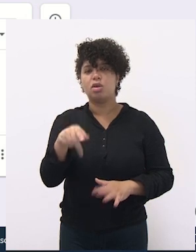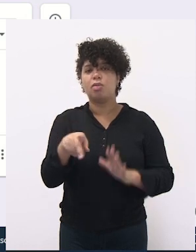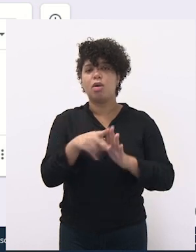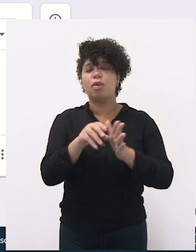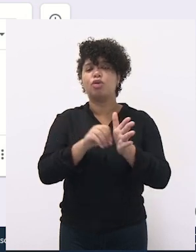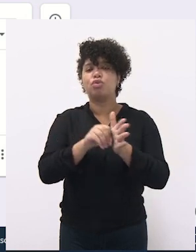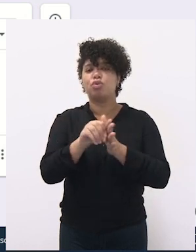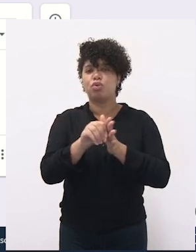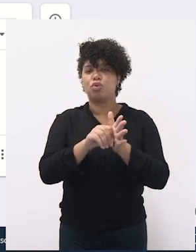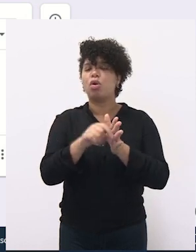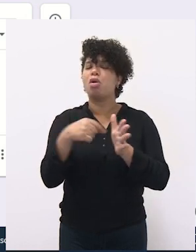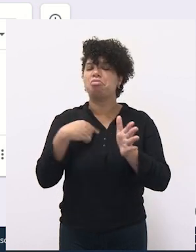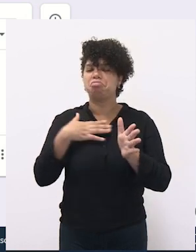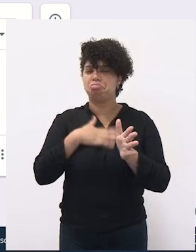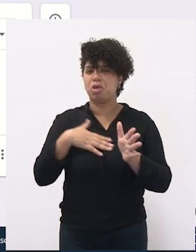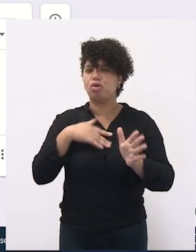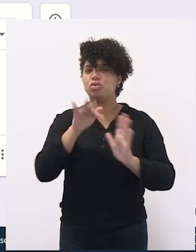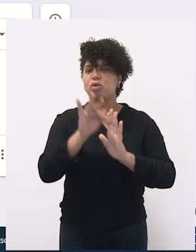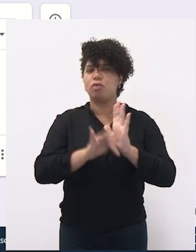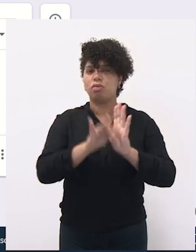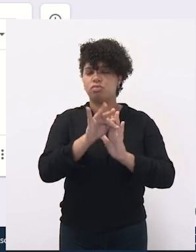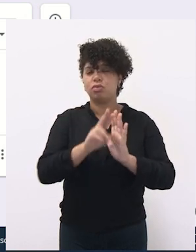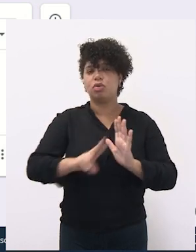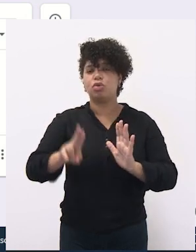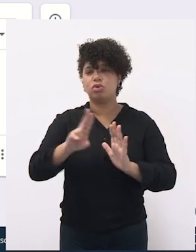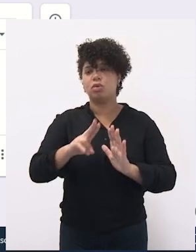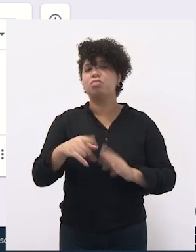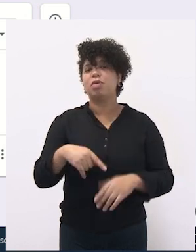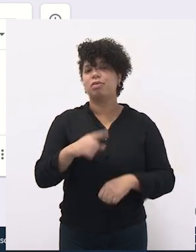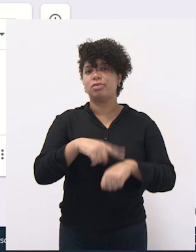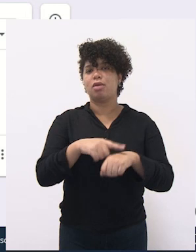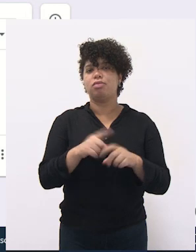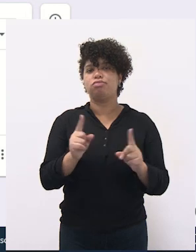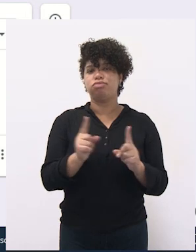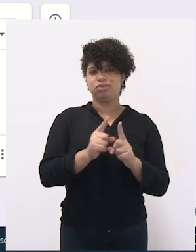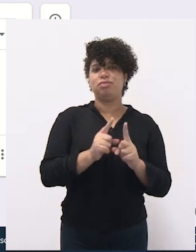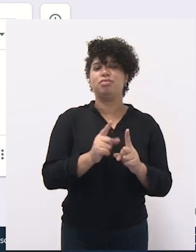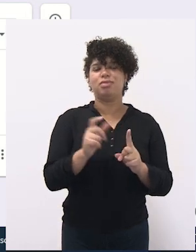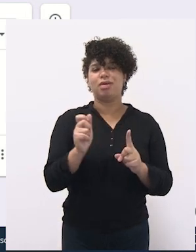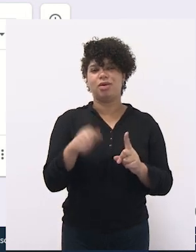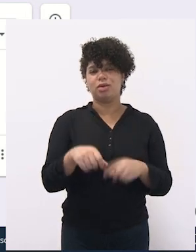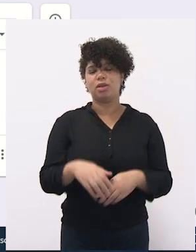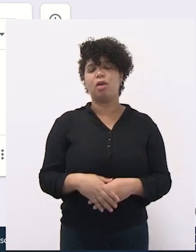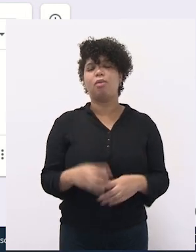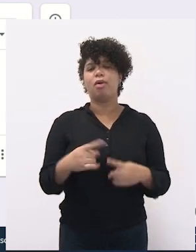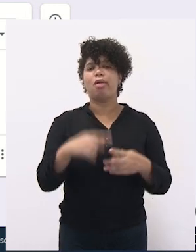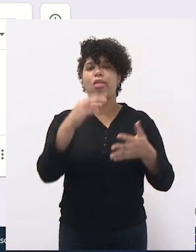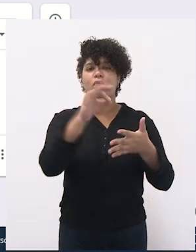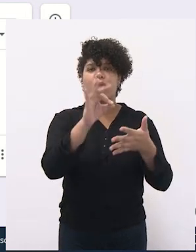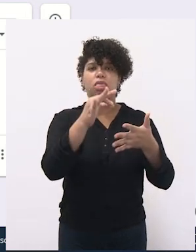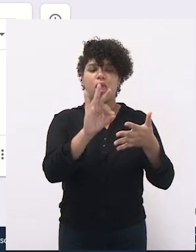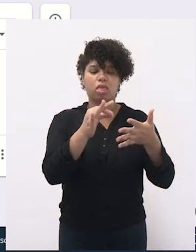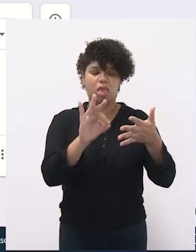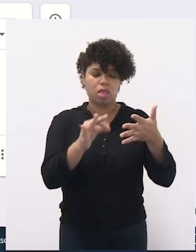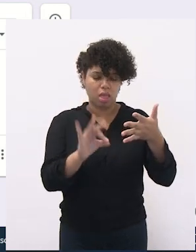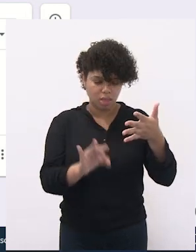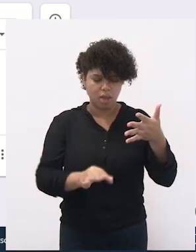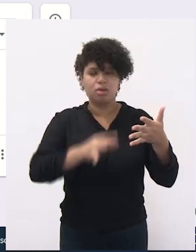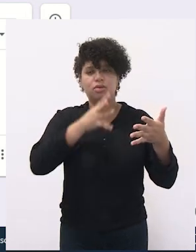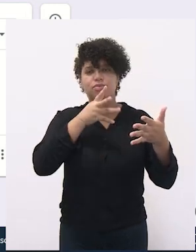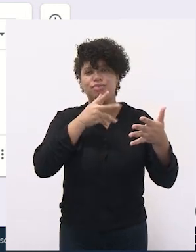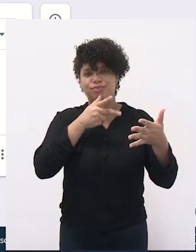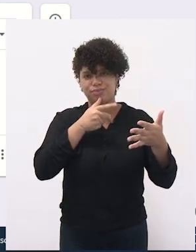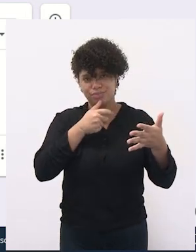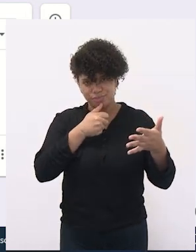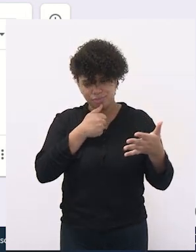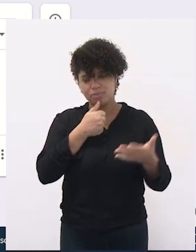opção dos formulários. Acho que economiza bastante tempo para a gente, né, com questão de correção das atividades, principalmente com